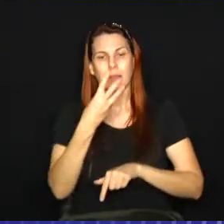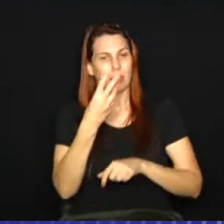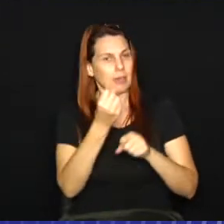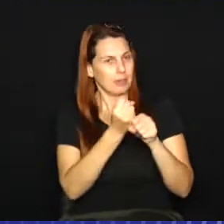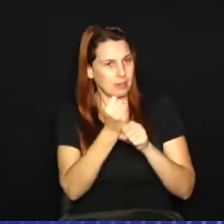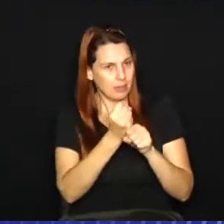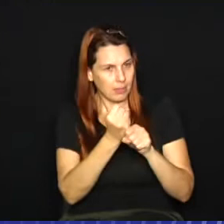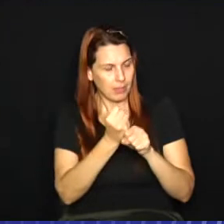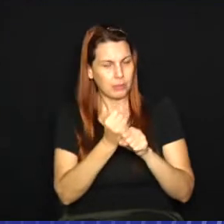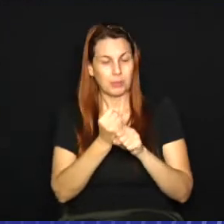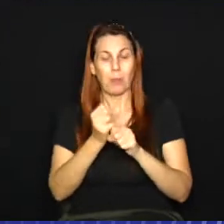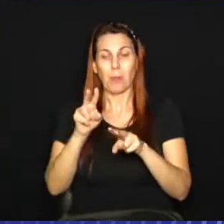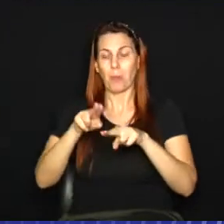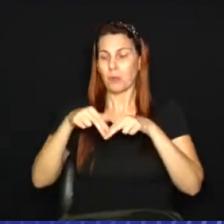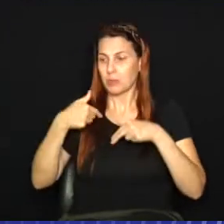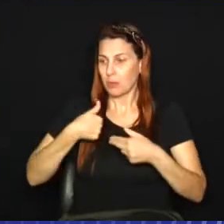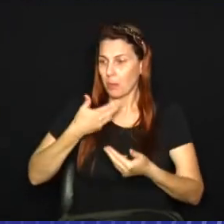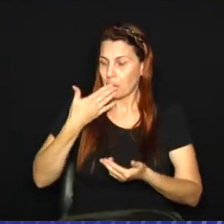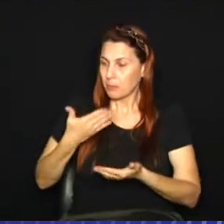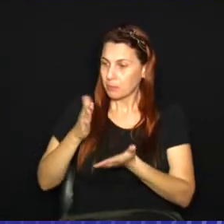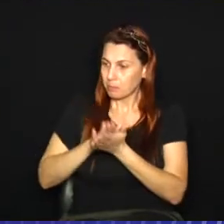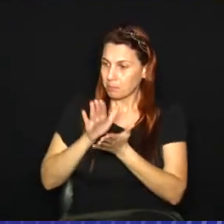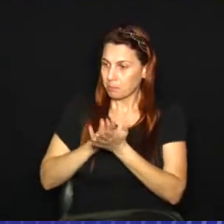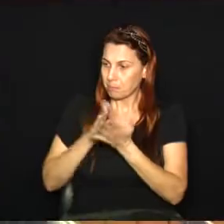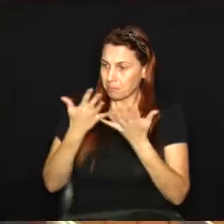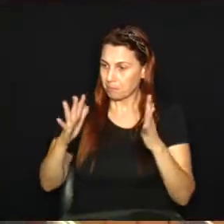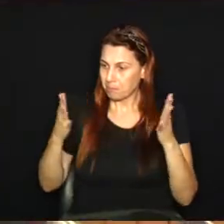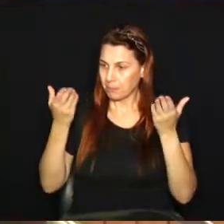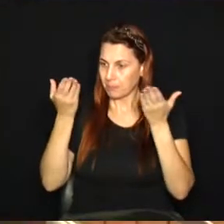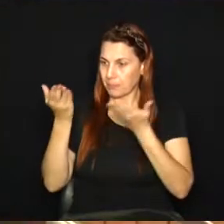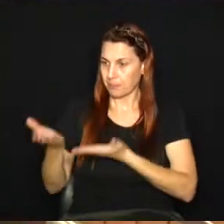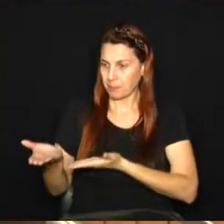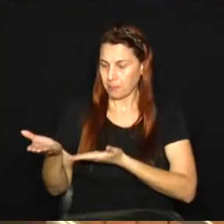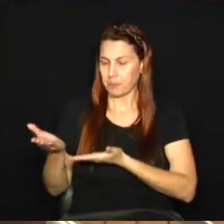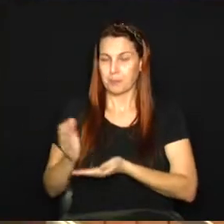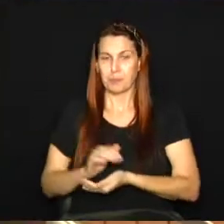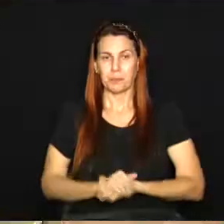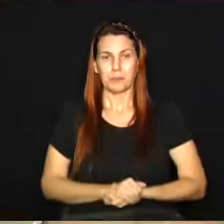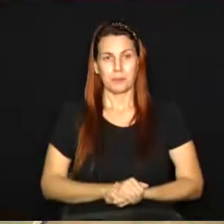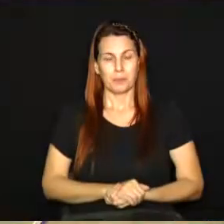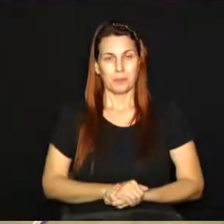aqui uma salva de palmas para o nosso pároco.